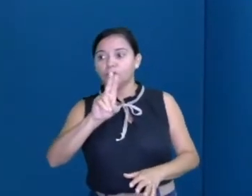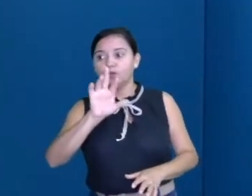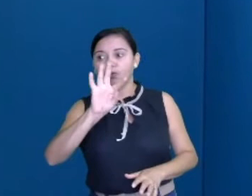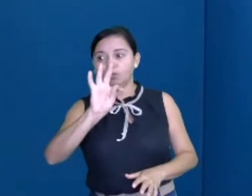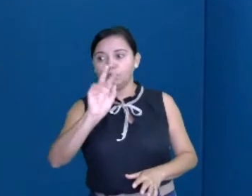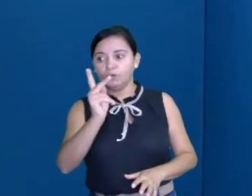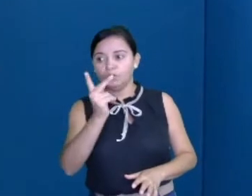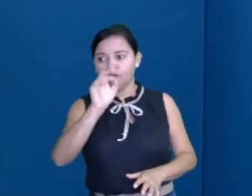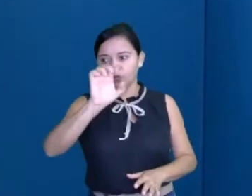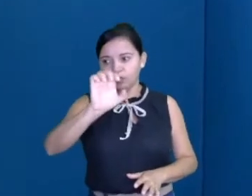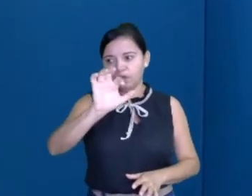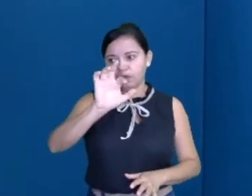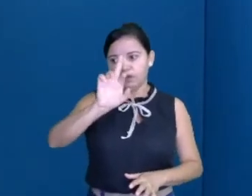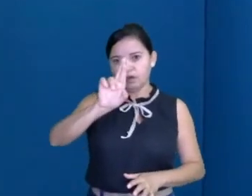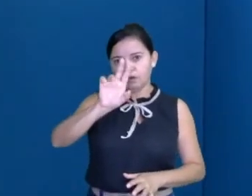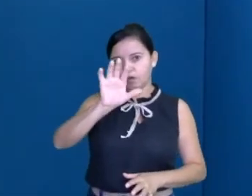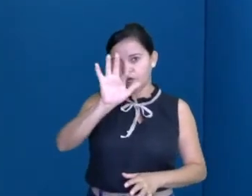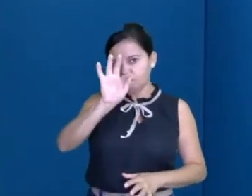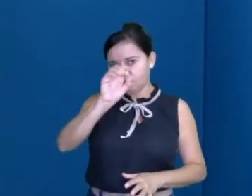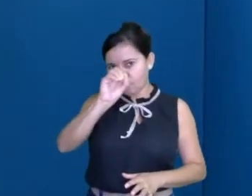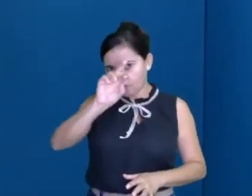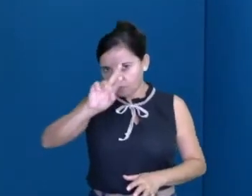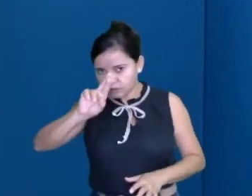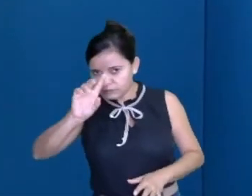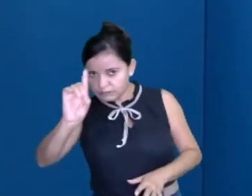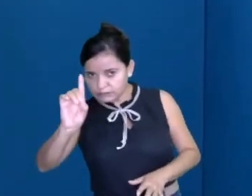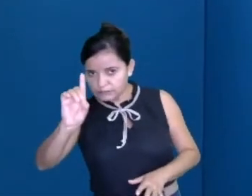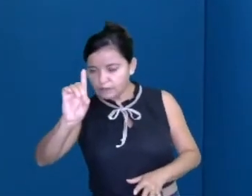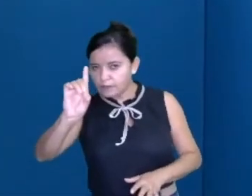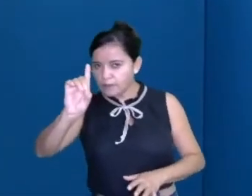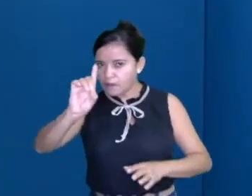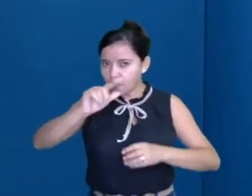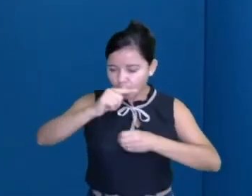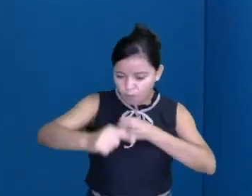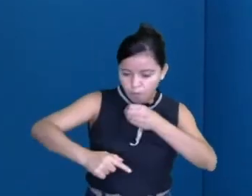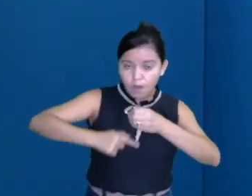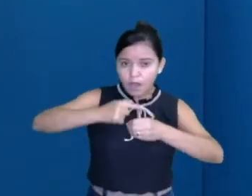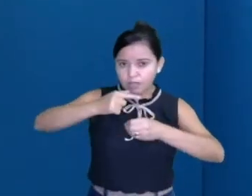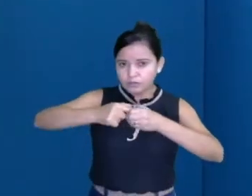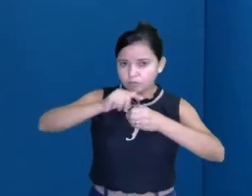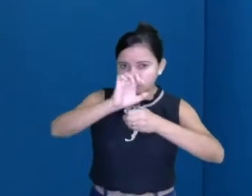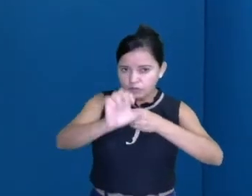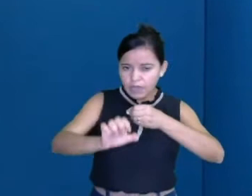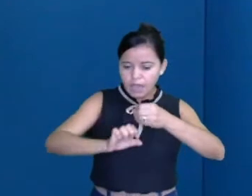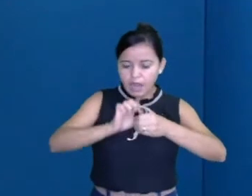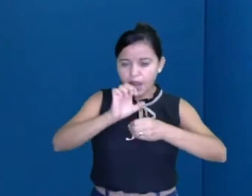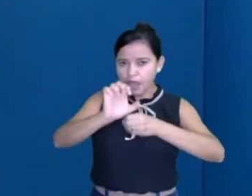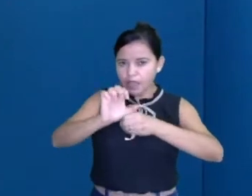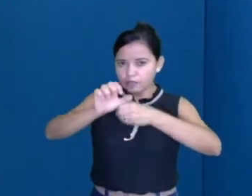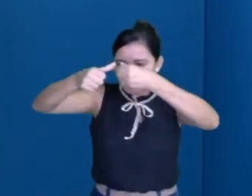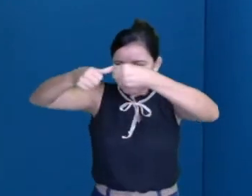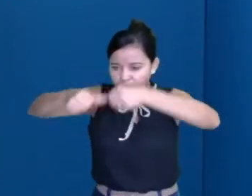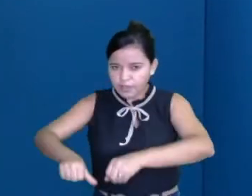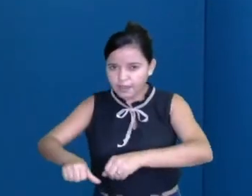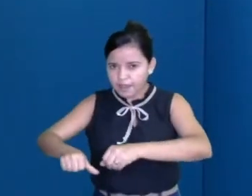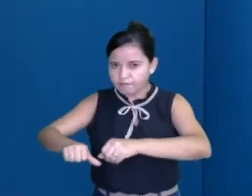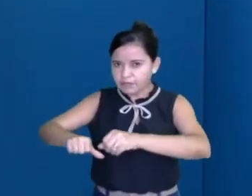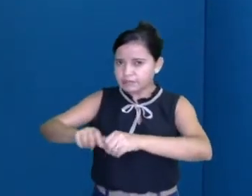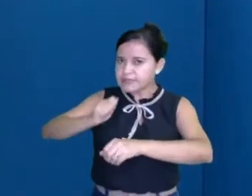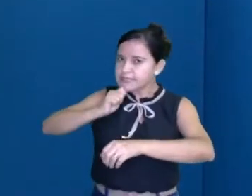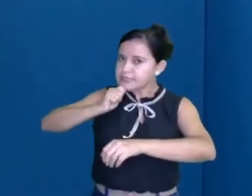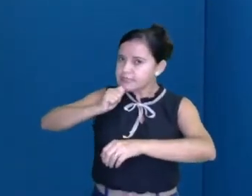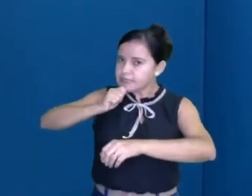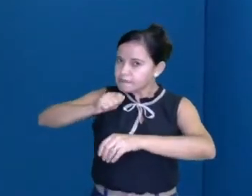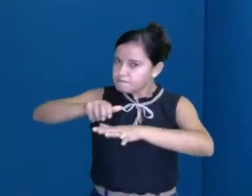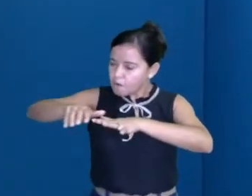mas esse elétron ele permanecia nisso lá de forma sem nenhum tipo de movimento. Mas já para